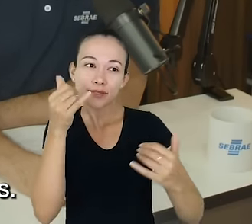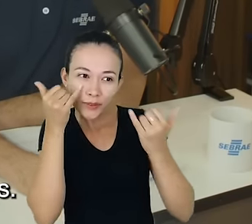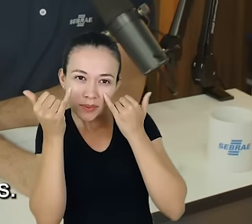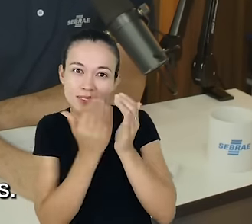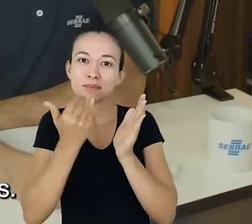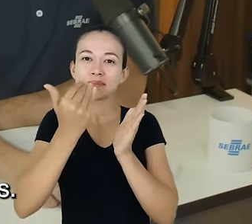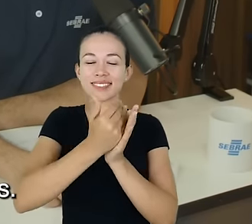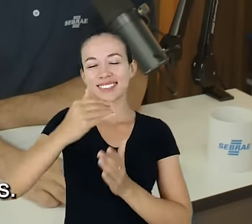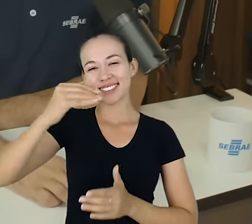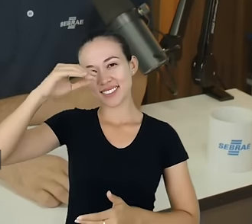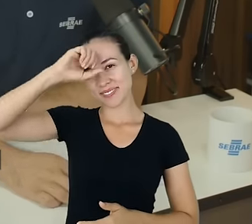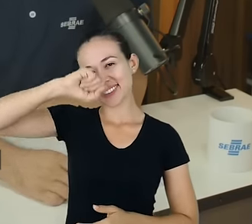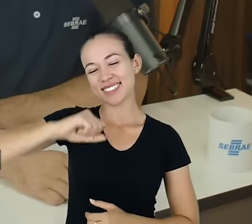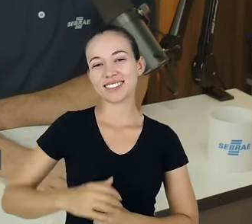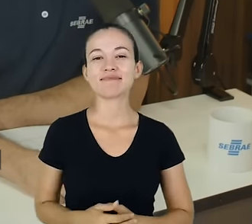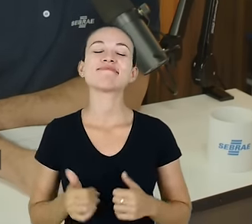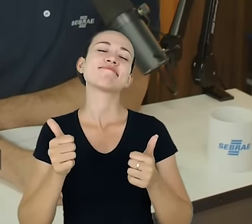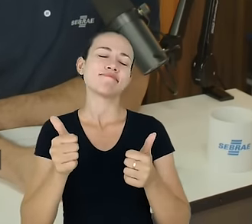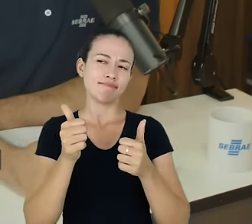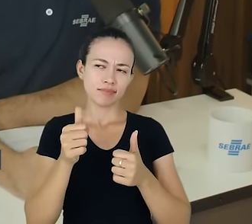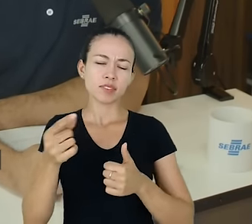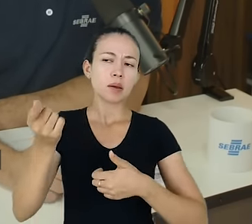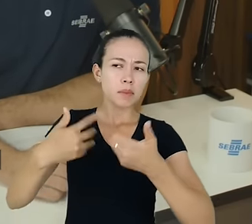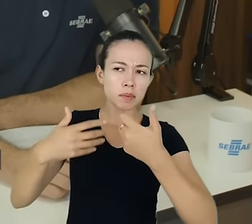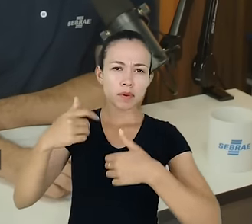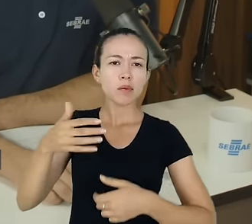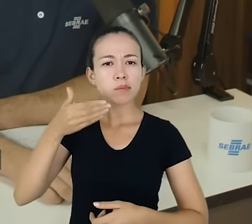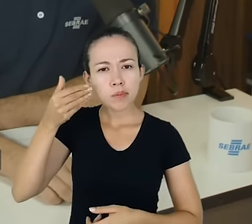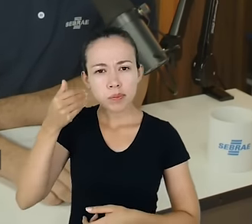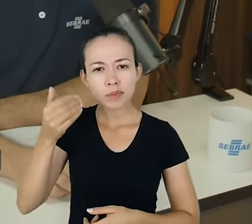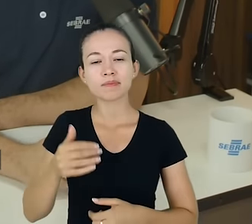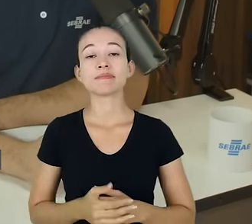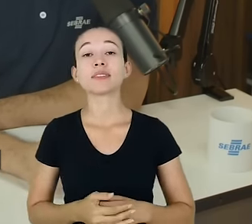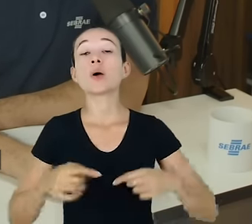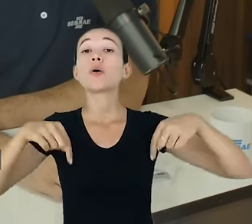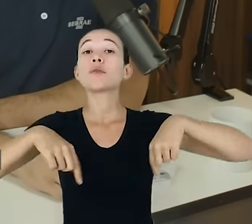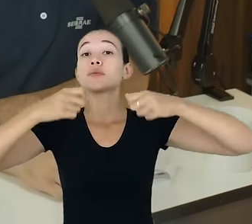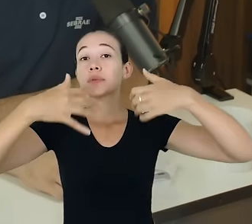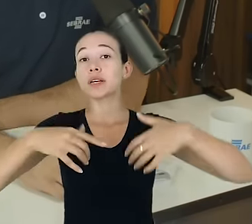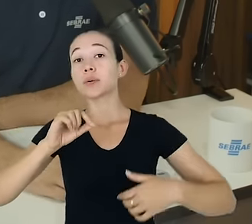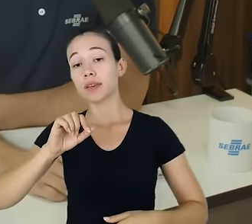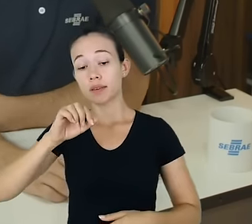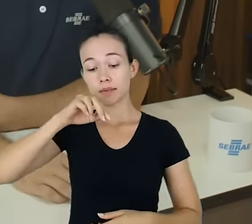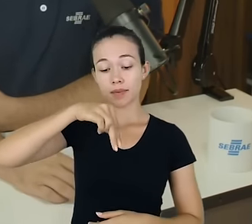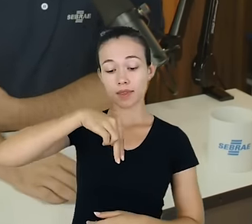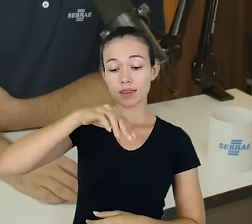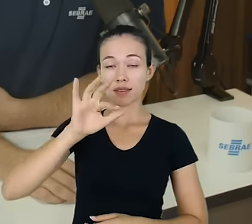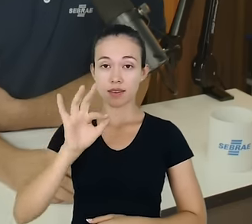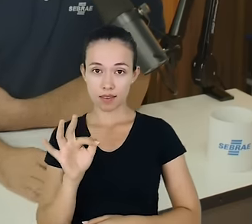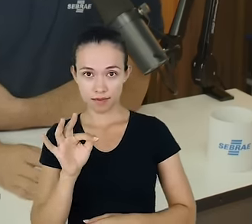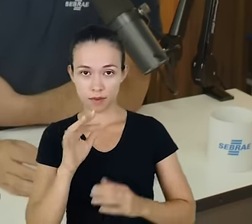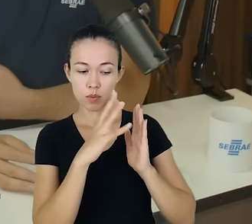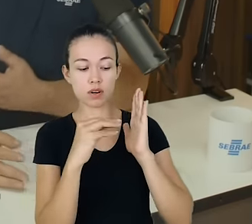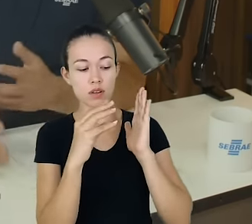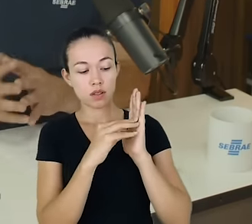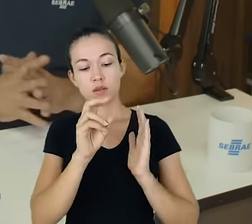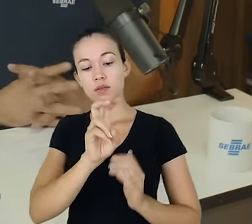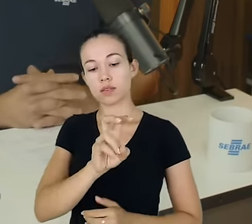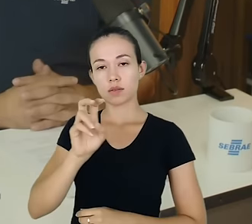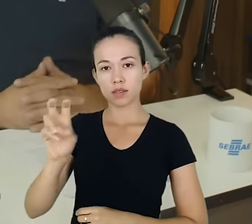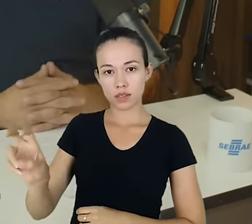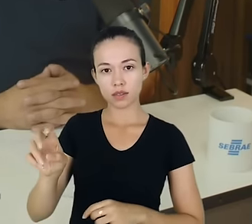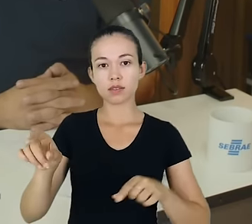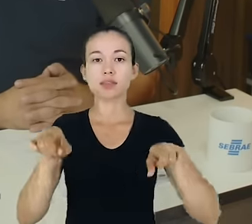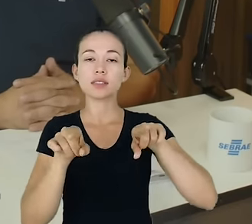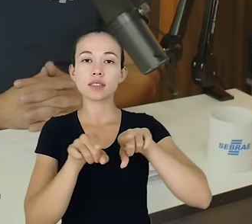seu conhecimento para nós hoje nós vamos falar de nota fiscal modelo 55 que é a modelo DF e vamos falar do conhecimento de